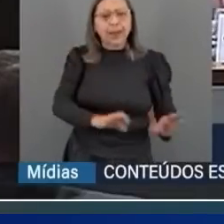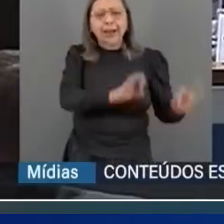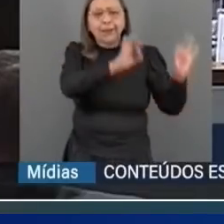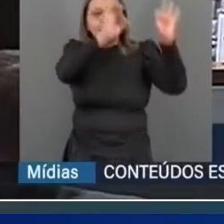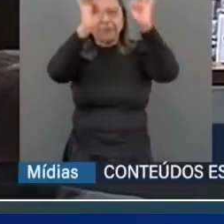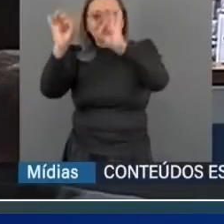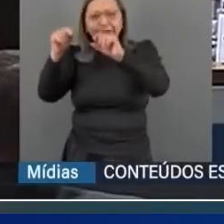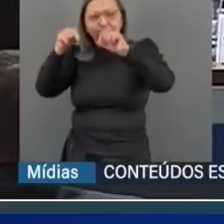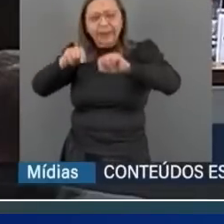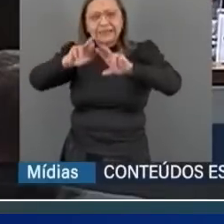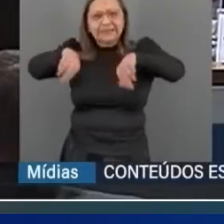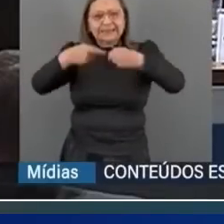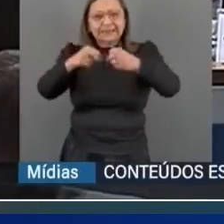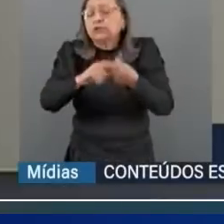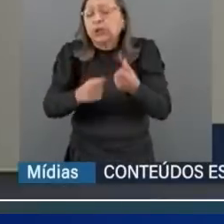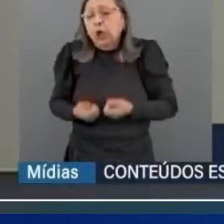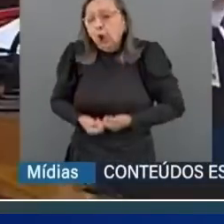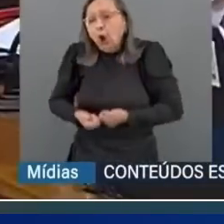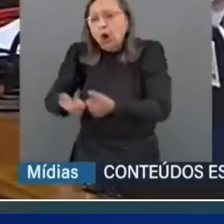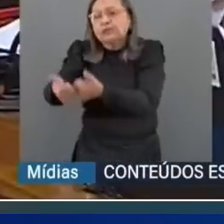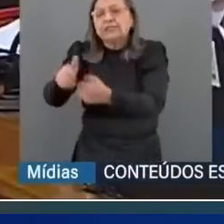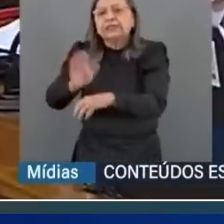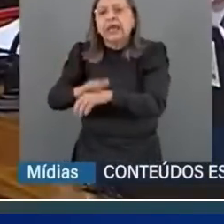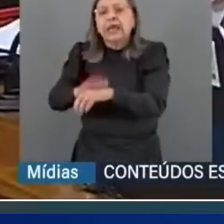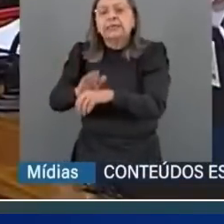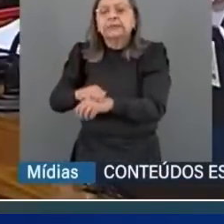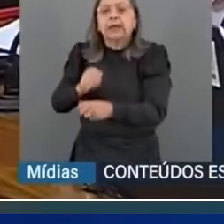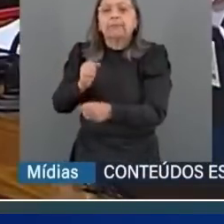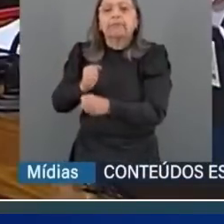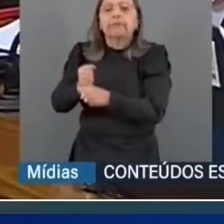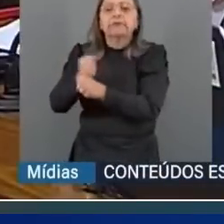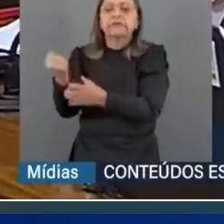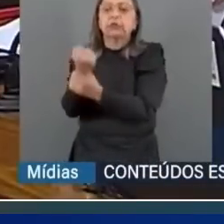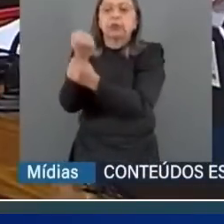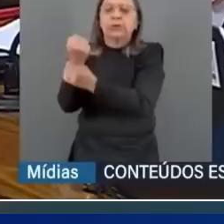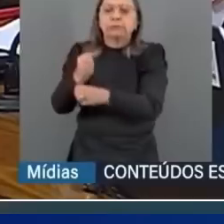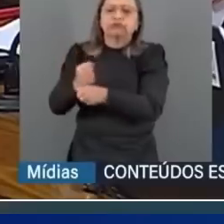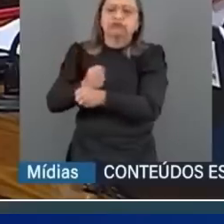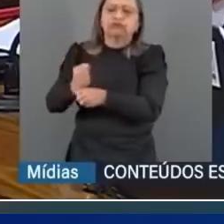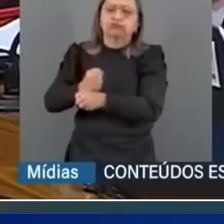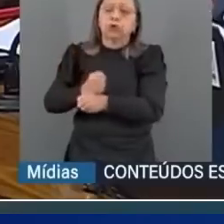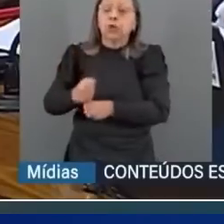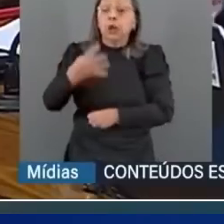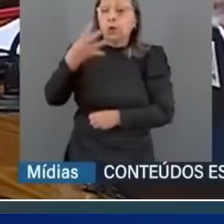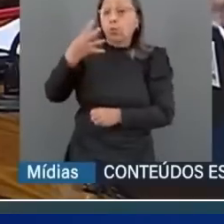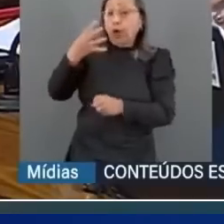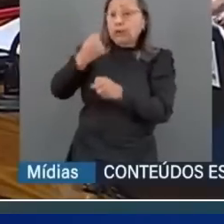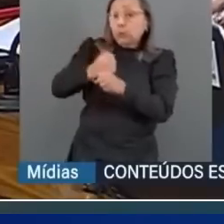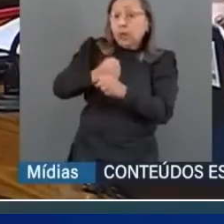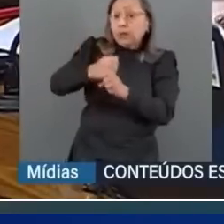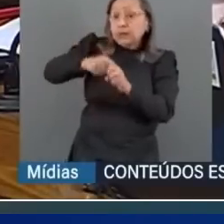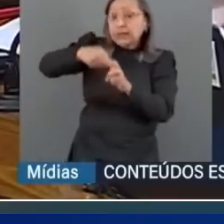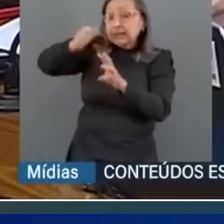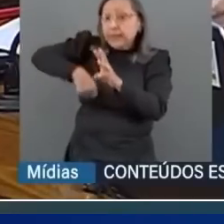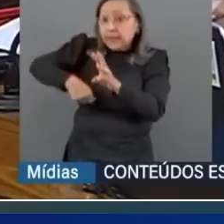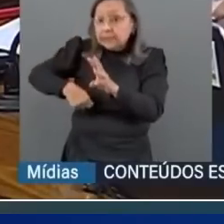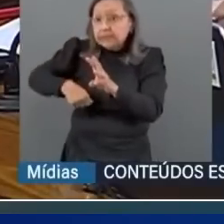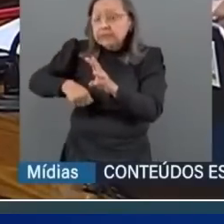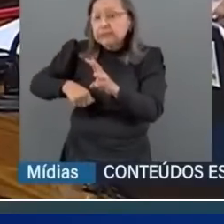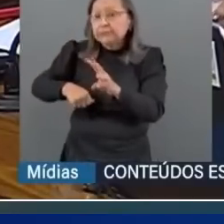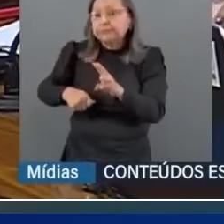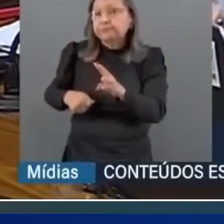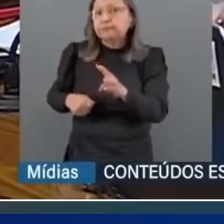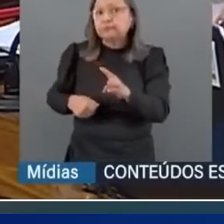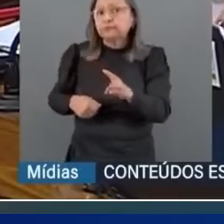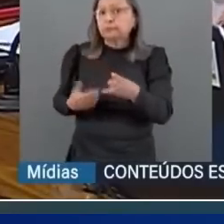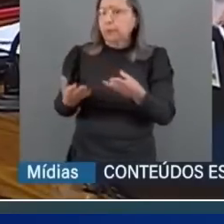as pesquisas sobre a popularidade do governo. Não dá nem para dizer que o governo está super impopular e precisa puxar essa